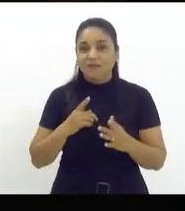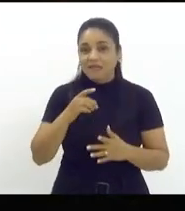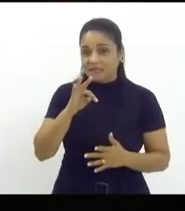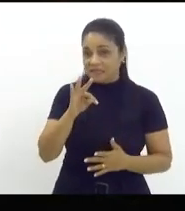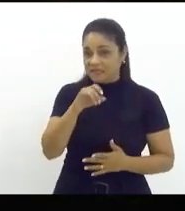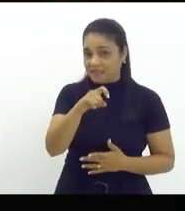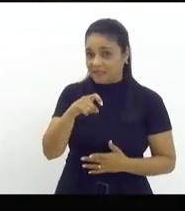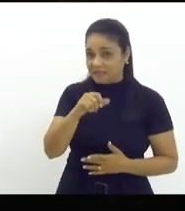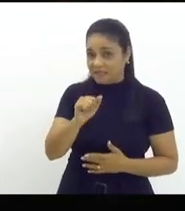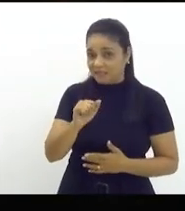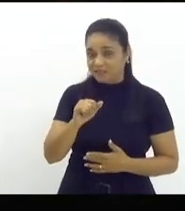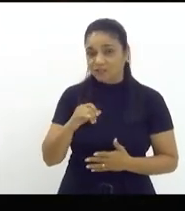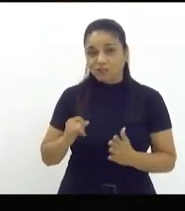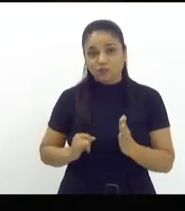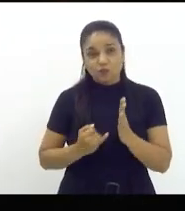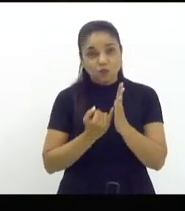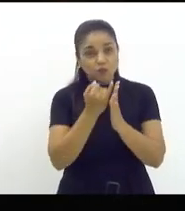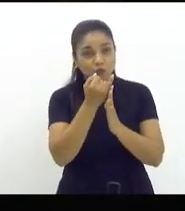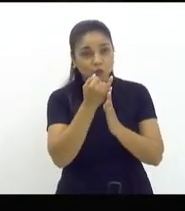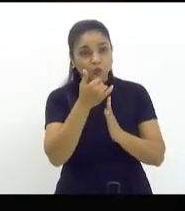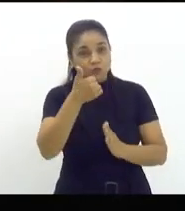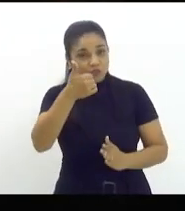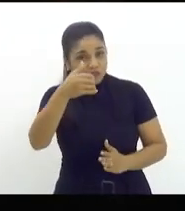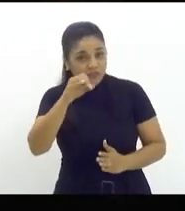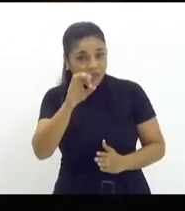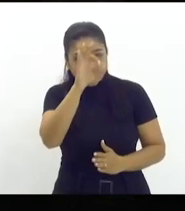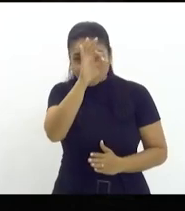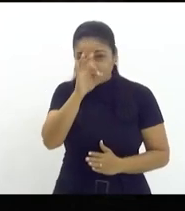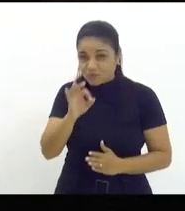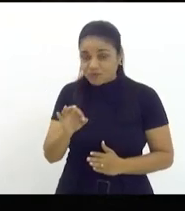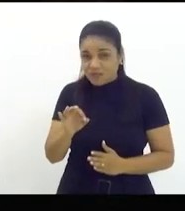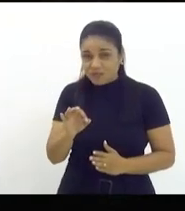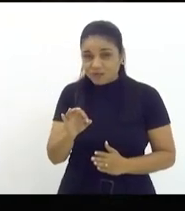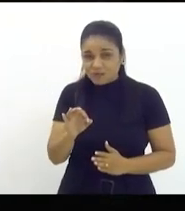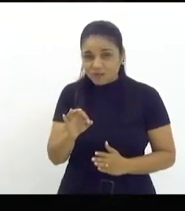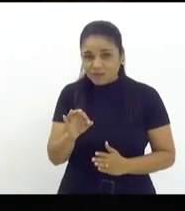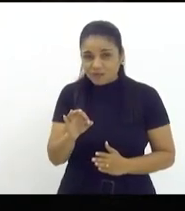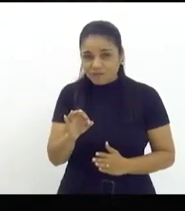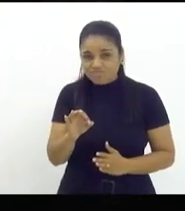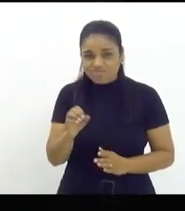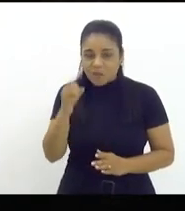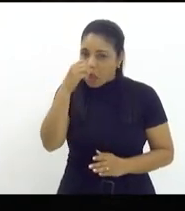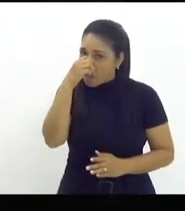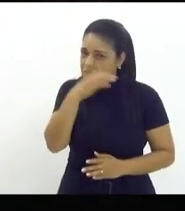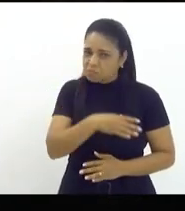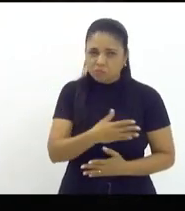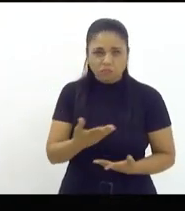hoje de 10% é uma taxa Absurda